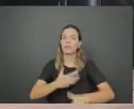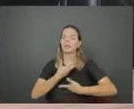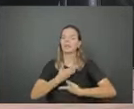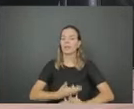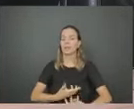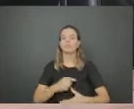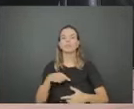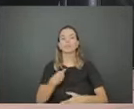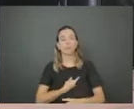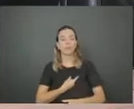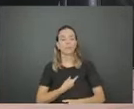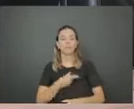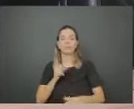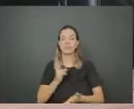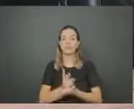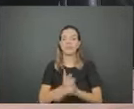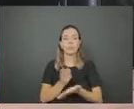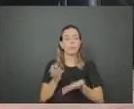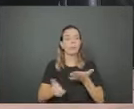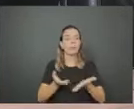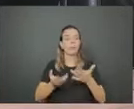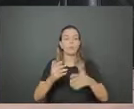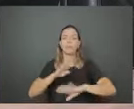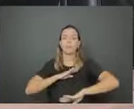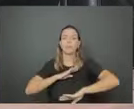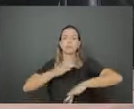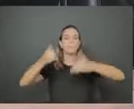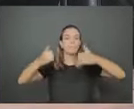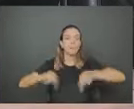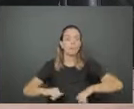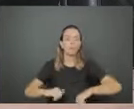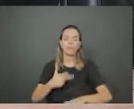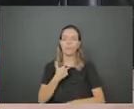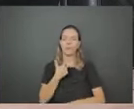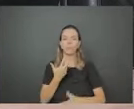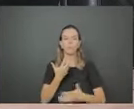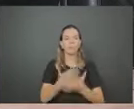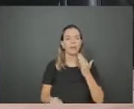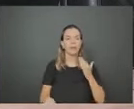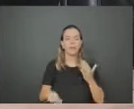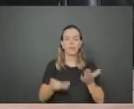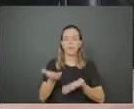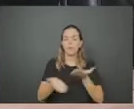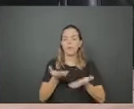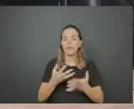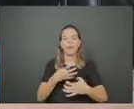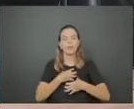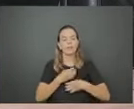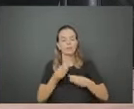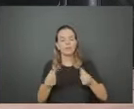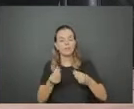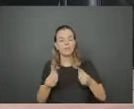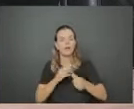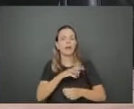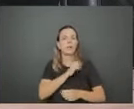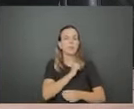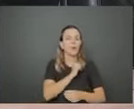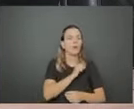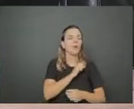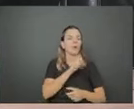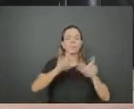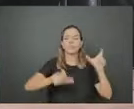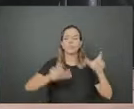pior, sem perder a sensibilidade, sem perder o amor ao próximo, que é para quem nós servimos, né? Sem perder o amor à família, à religião